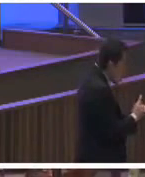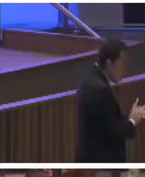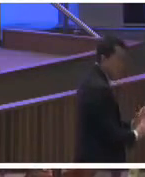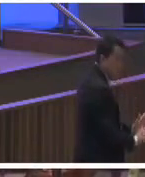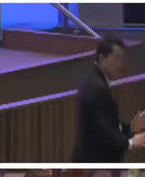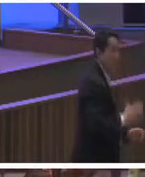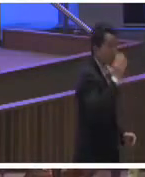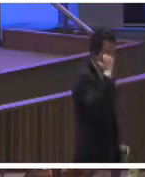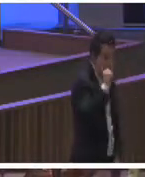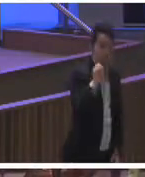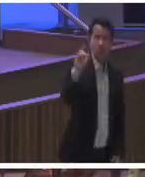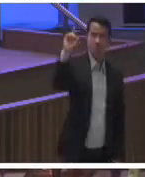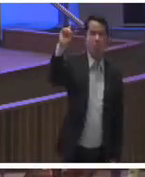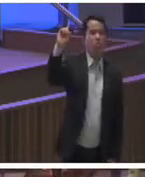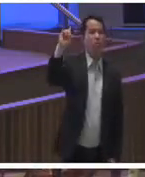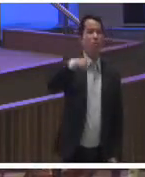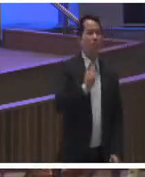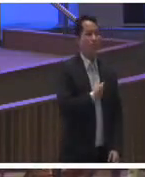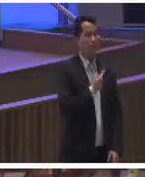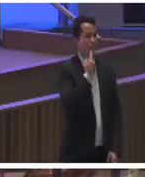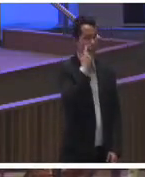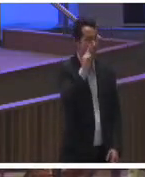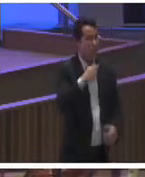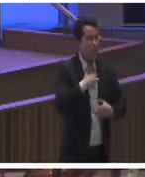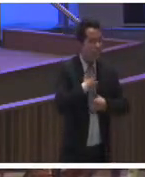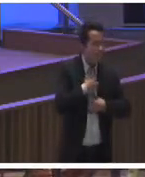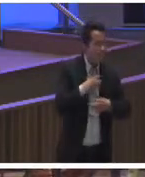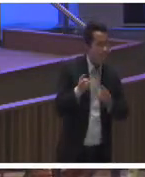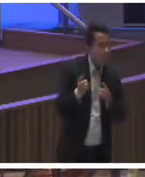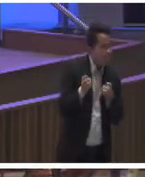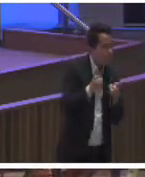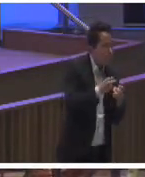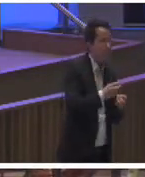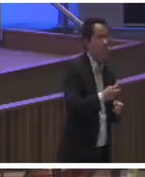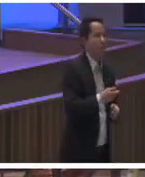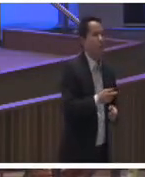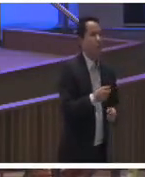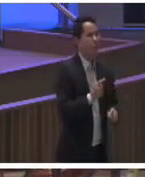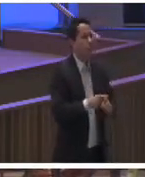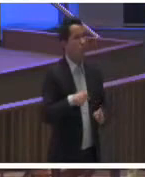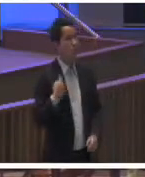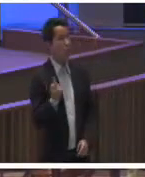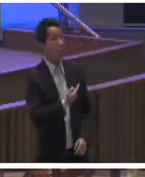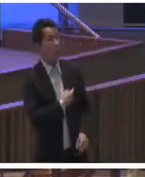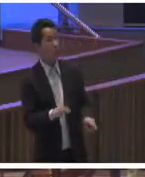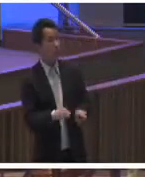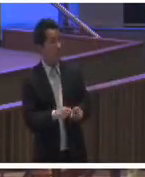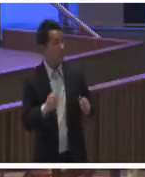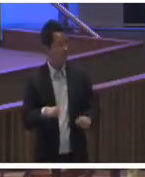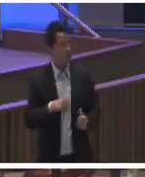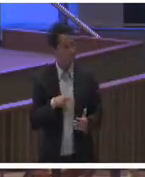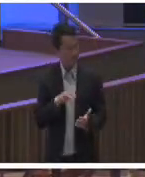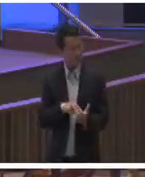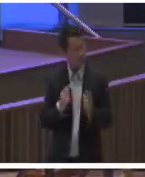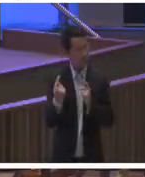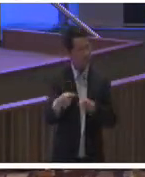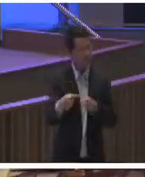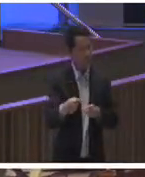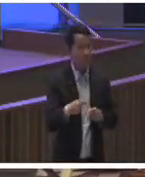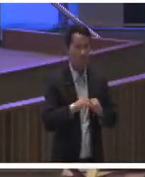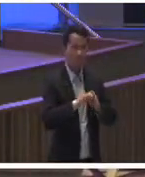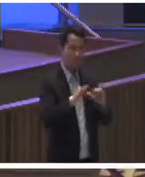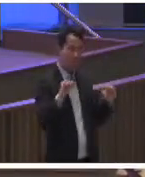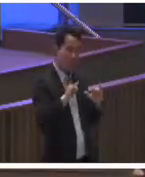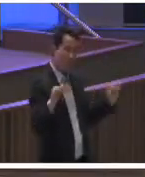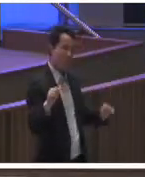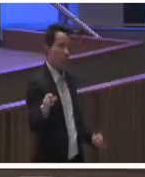vida, ao nosso redor, no mundo que a gente está, e se posicionar. E eu vou dizer para você que são